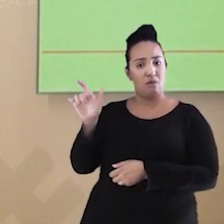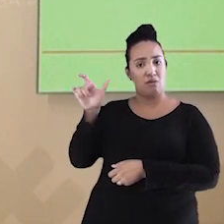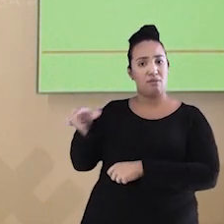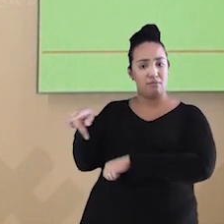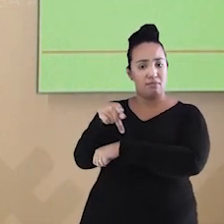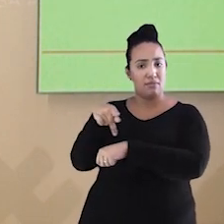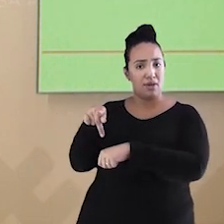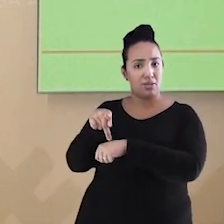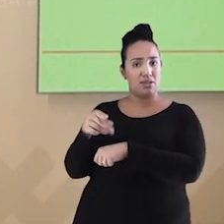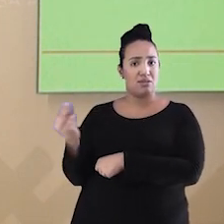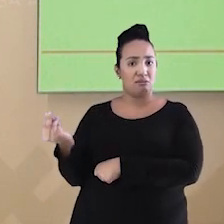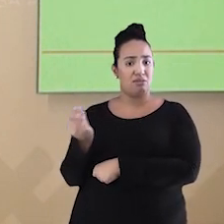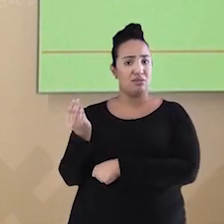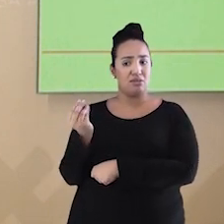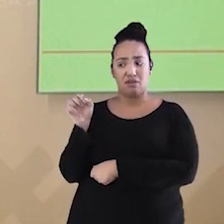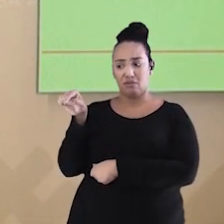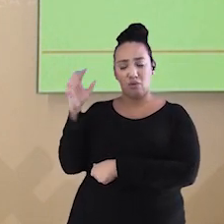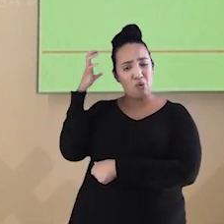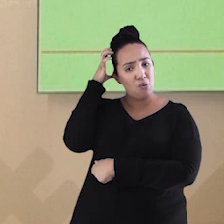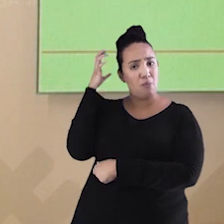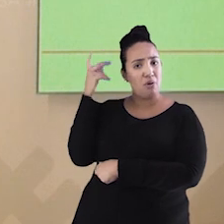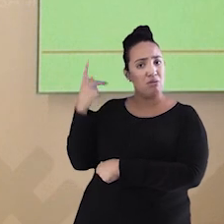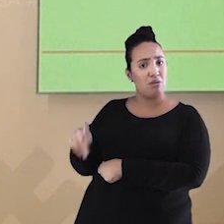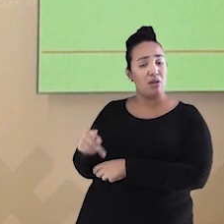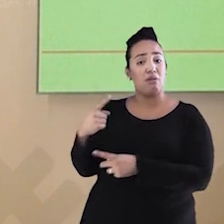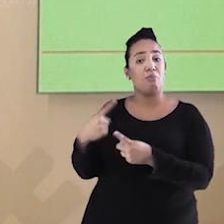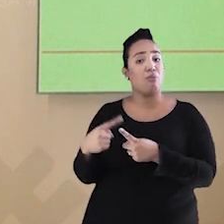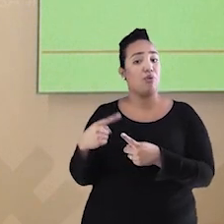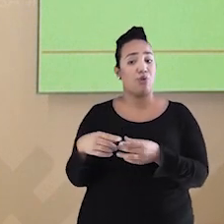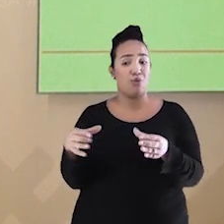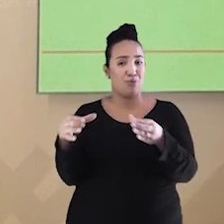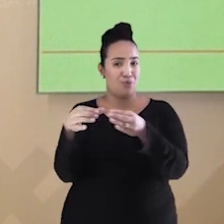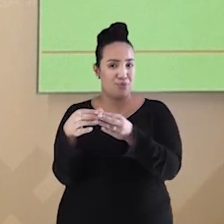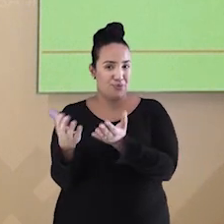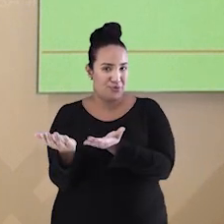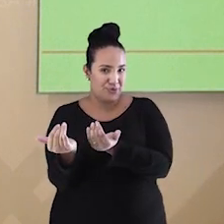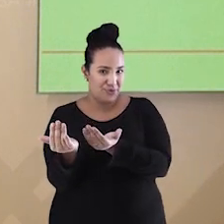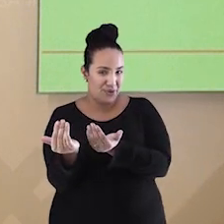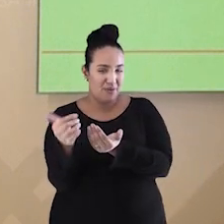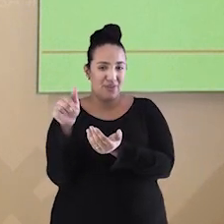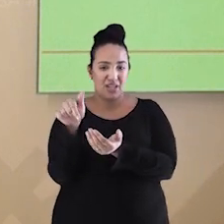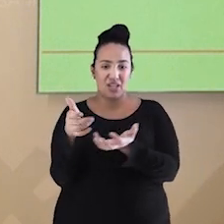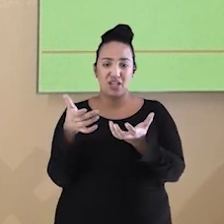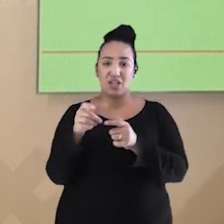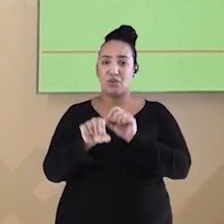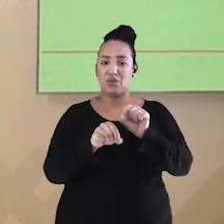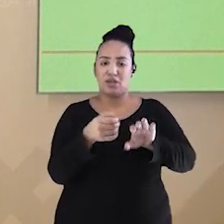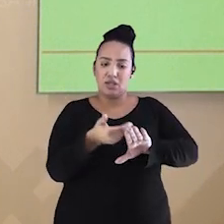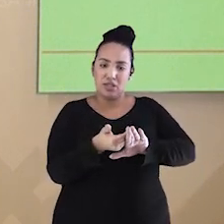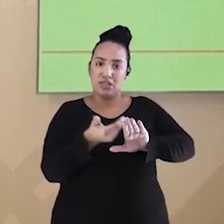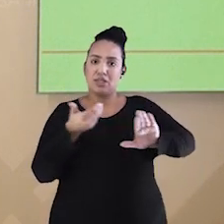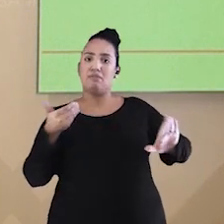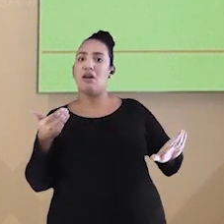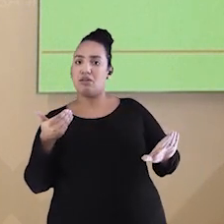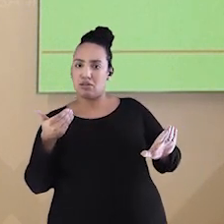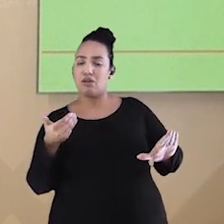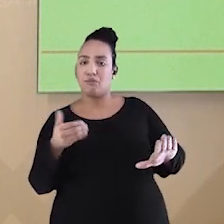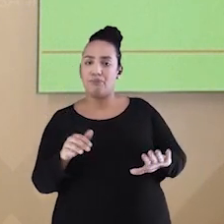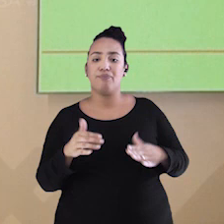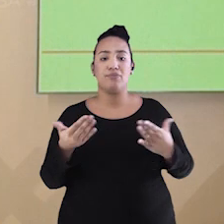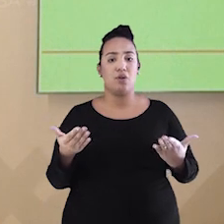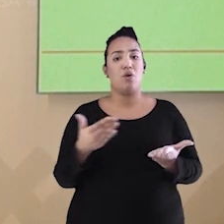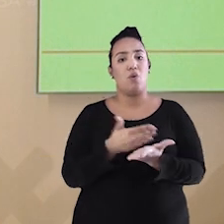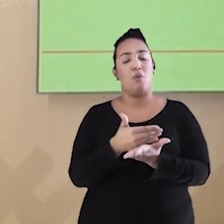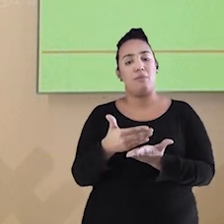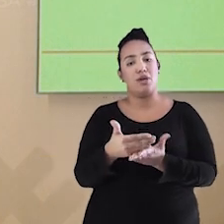Sérvia pela morte do seu herdeiro ao trono. Os jovens da Mão Negra faziam parte de um grupo sérvio que queria a separação da Bósnia da